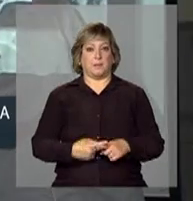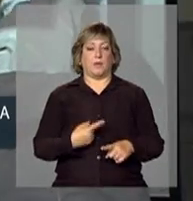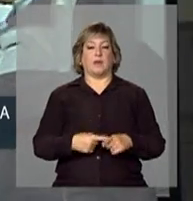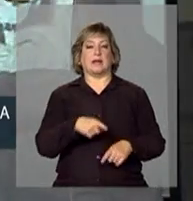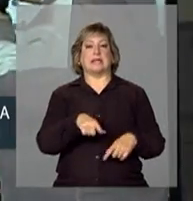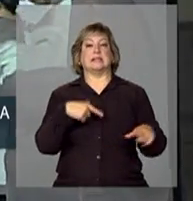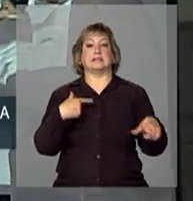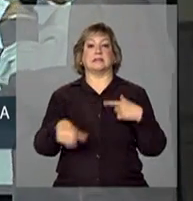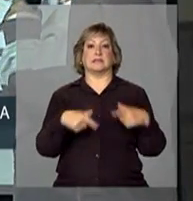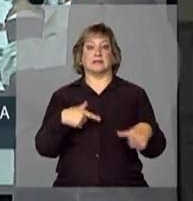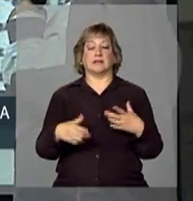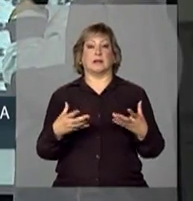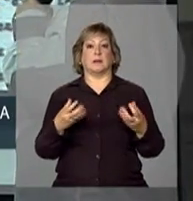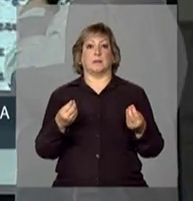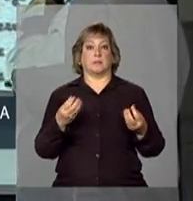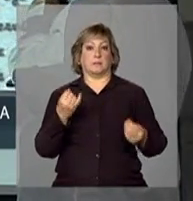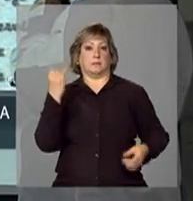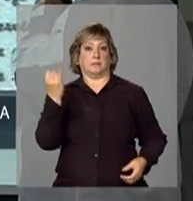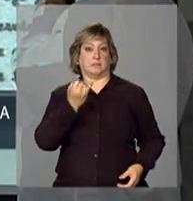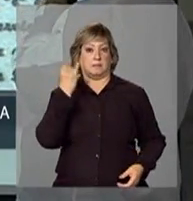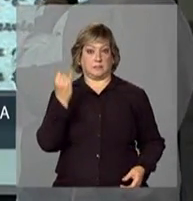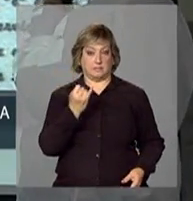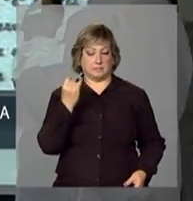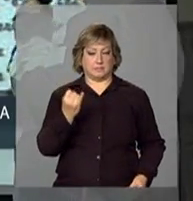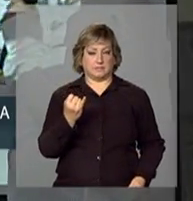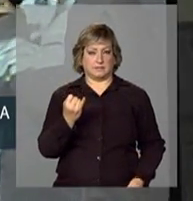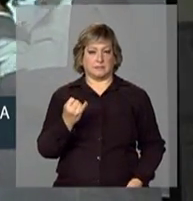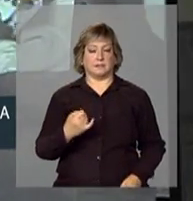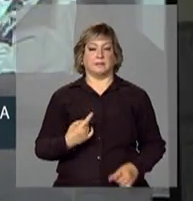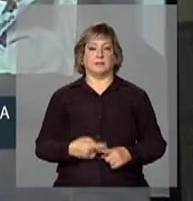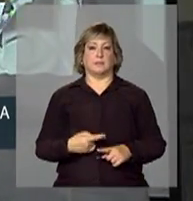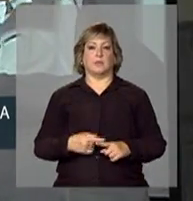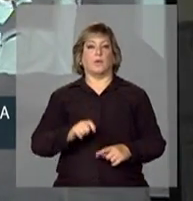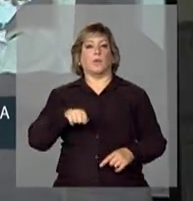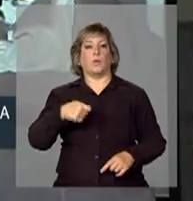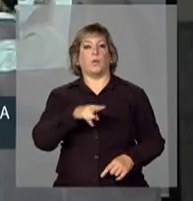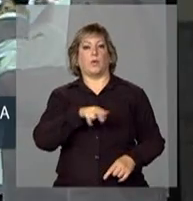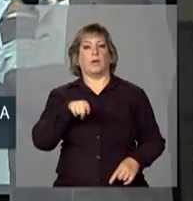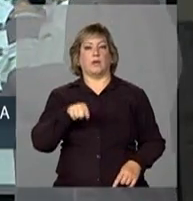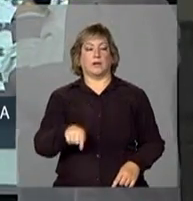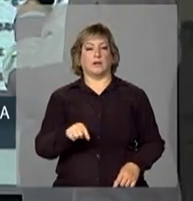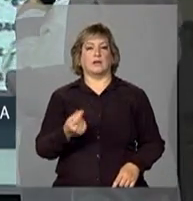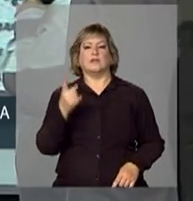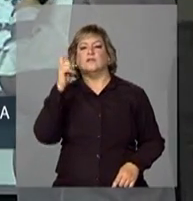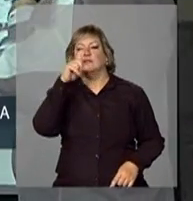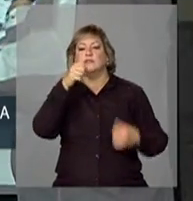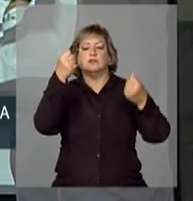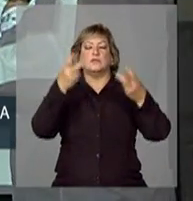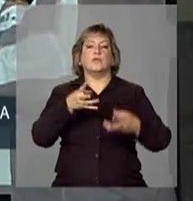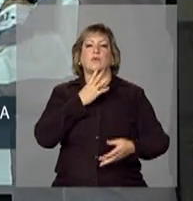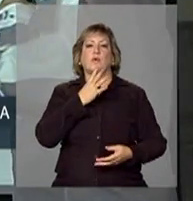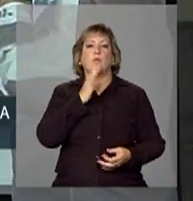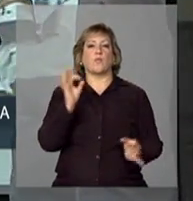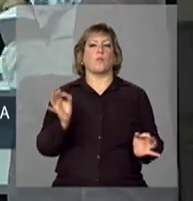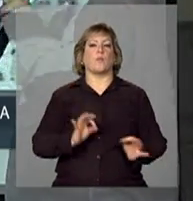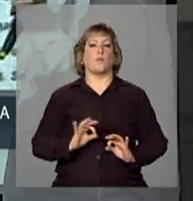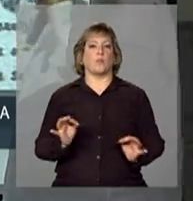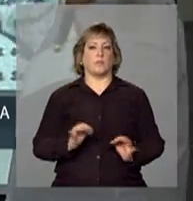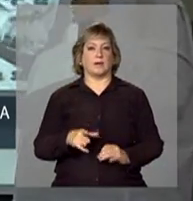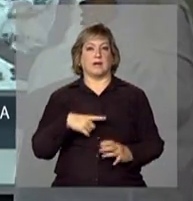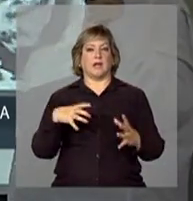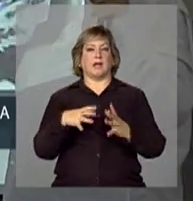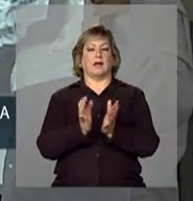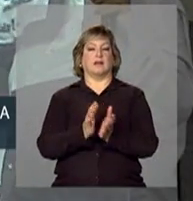relevante e meritório, ressaltando-se, evidentemente, o completo desconhecimento do assunto por parte da Junta Central da